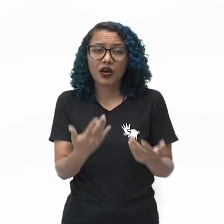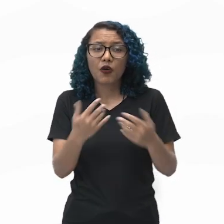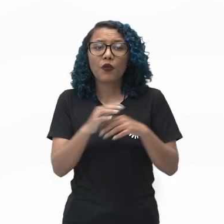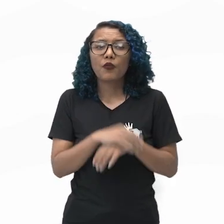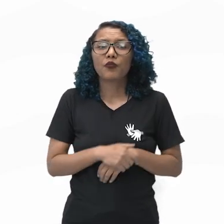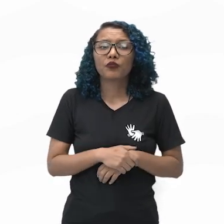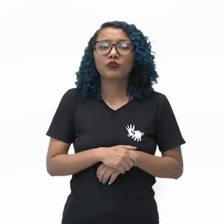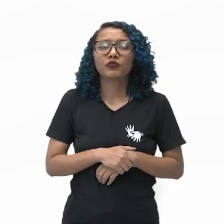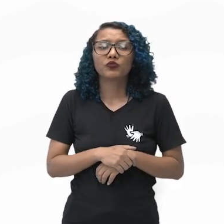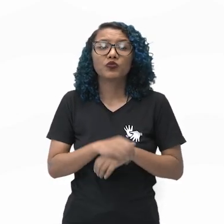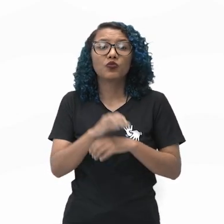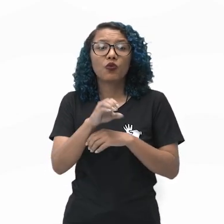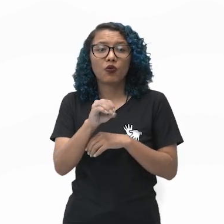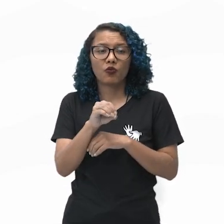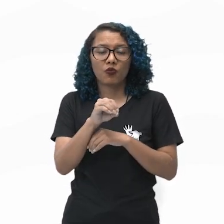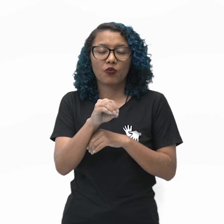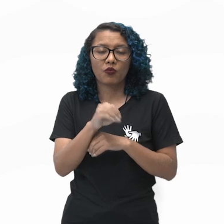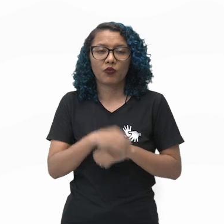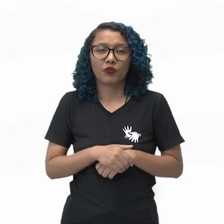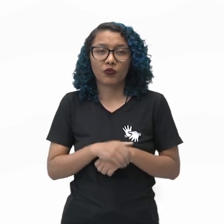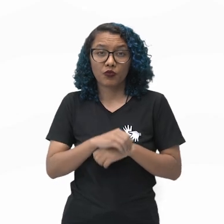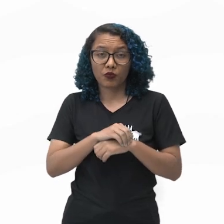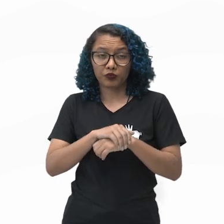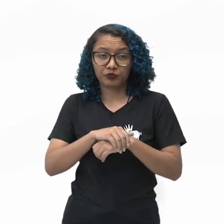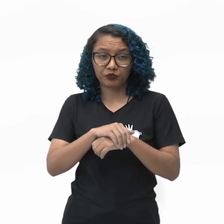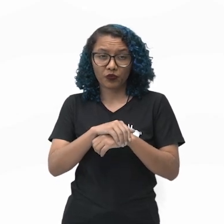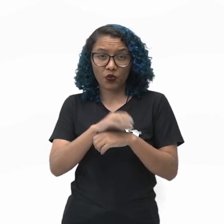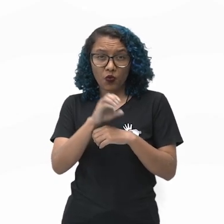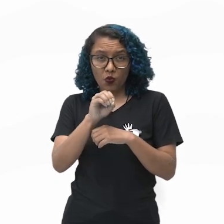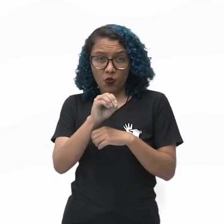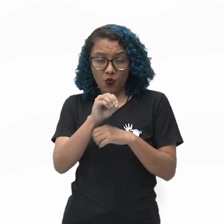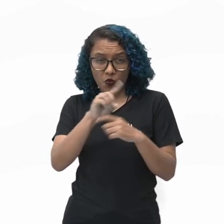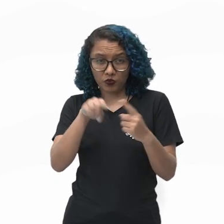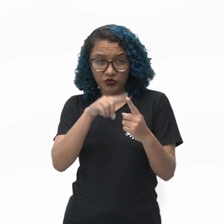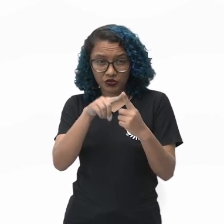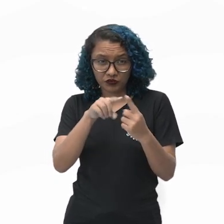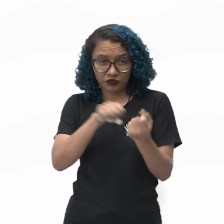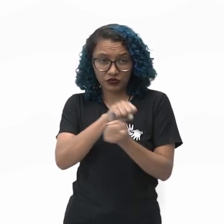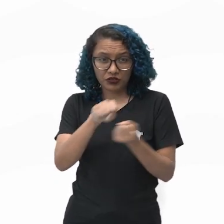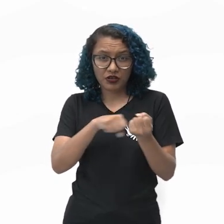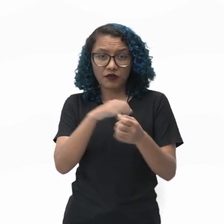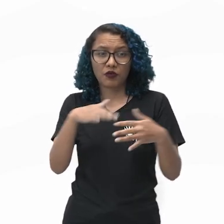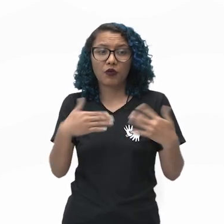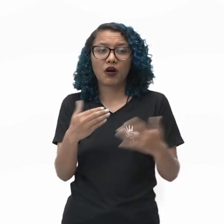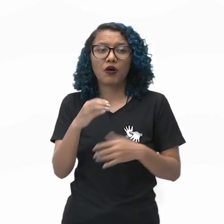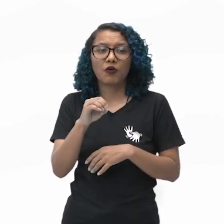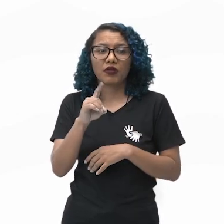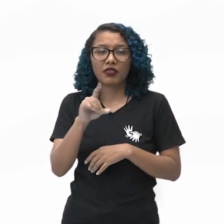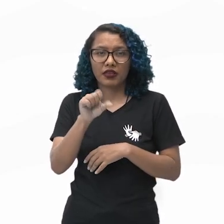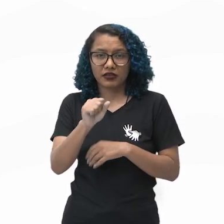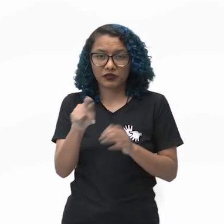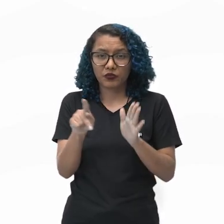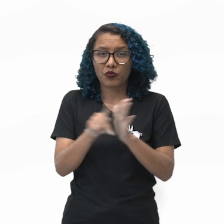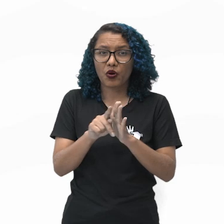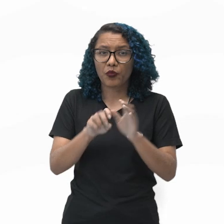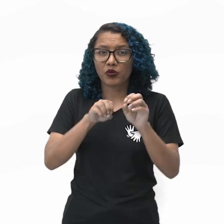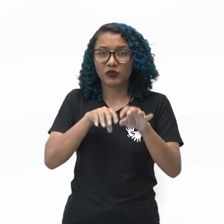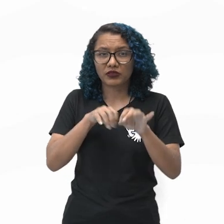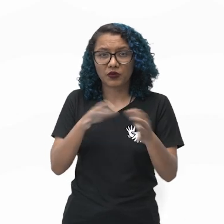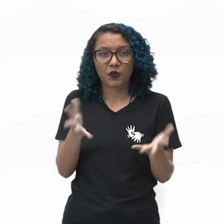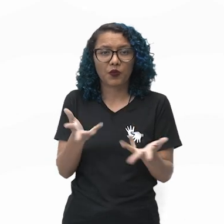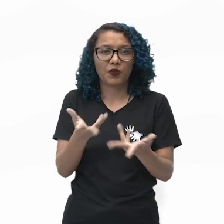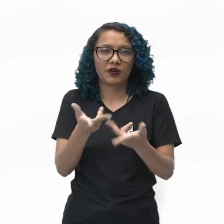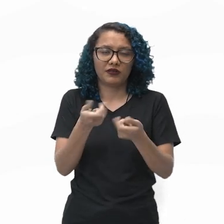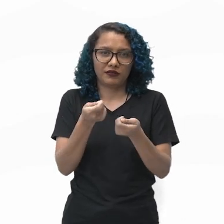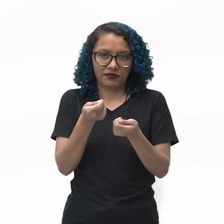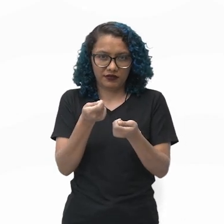sustentável essenciais é a ODS 4, que fala sobre a educação de qualidade. Então,